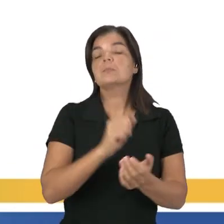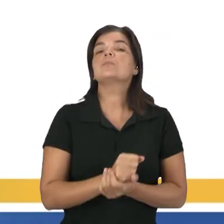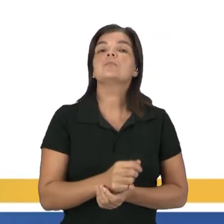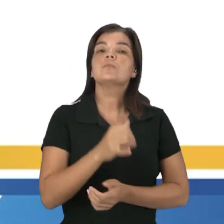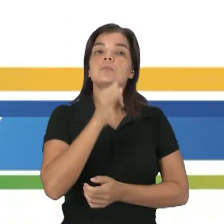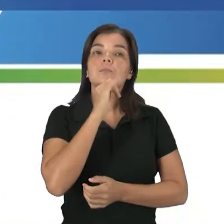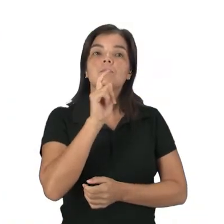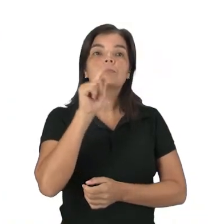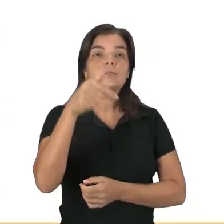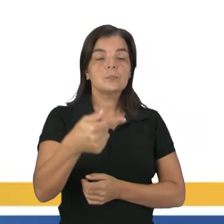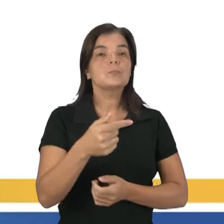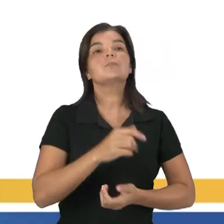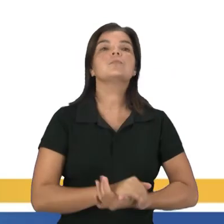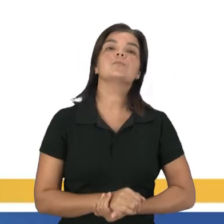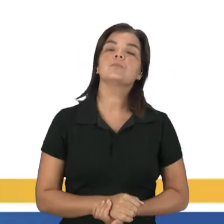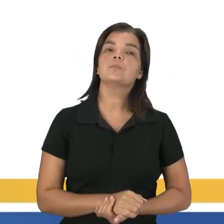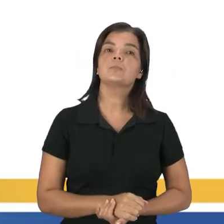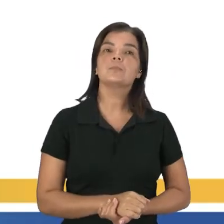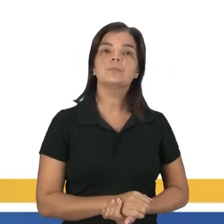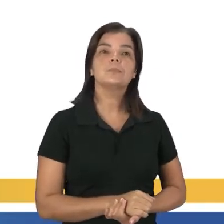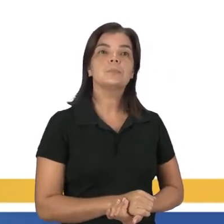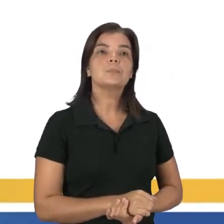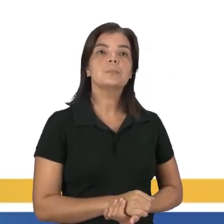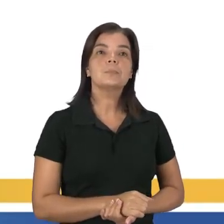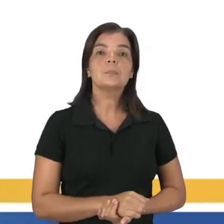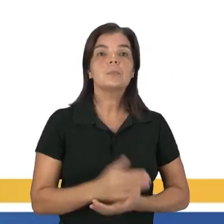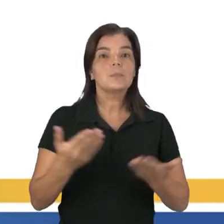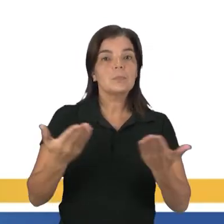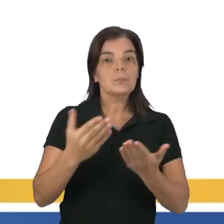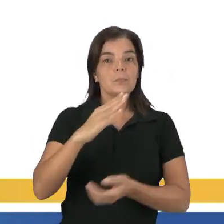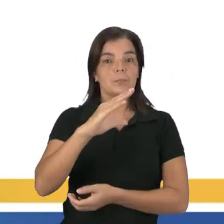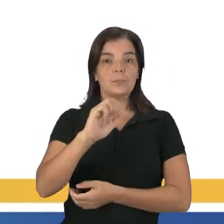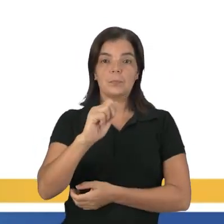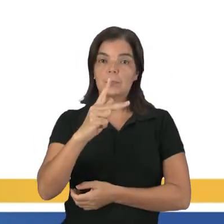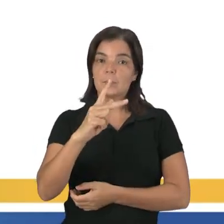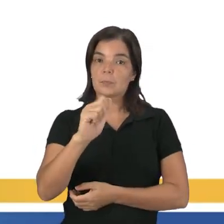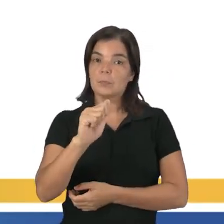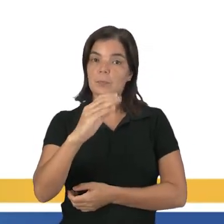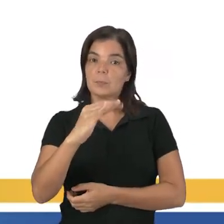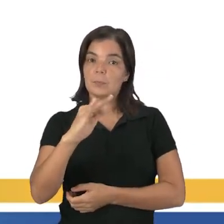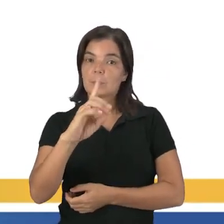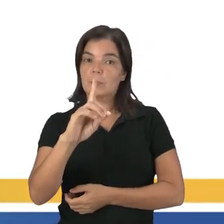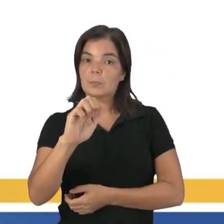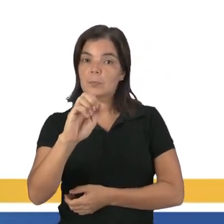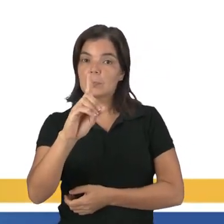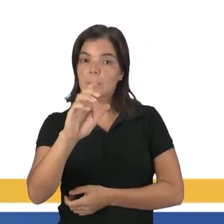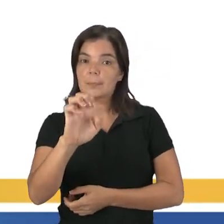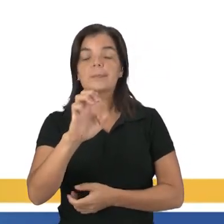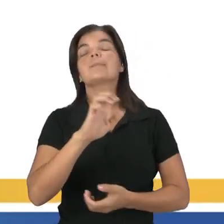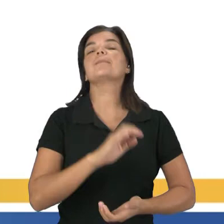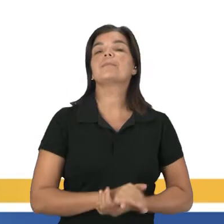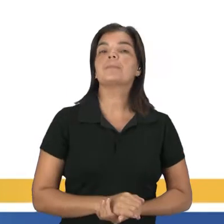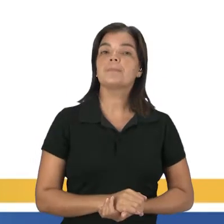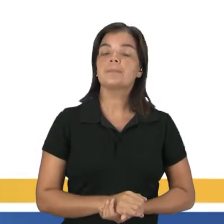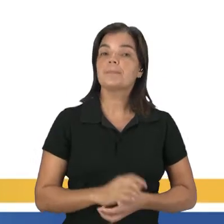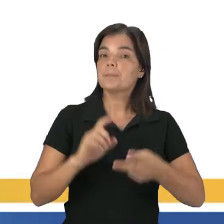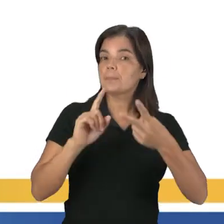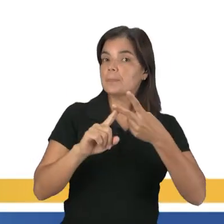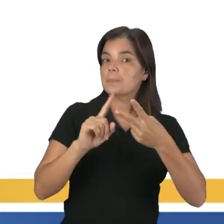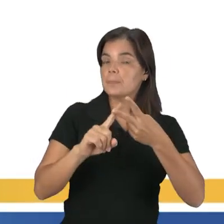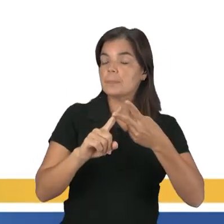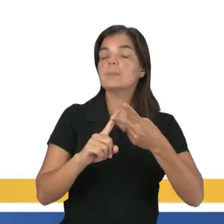esse exemplo, vamos prosseguir com o conteúdo, tá ok? Já falei sobre massa, vamos para a nossa